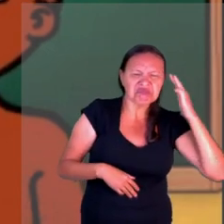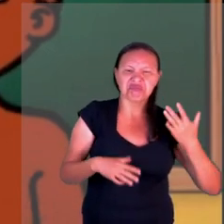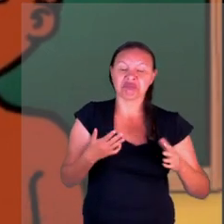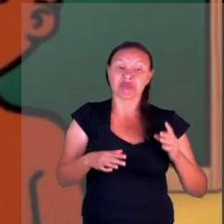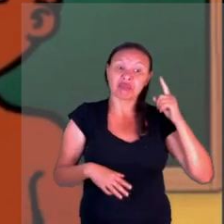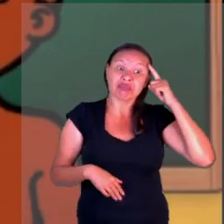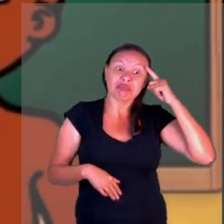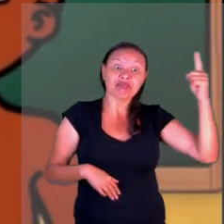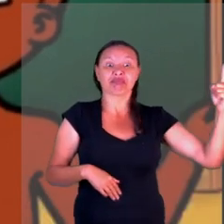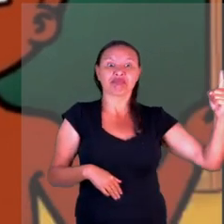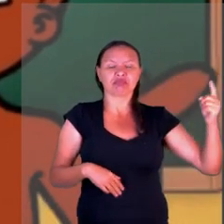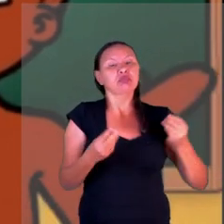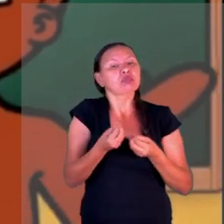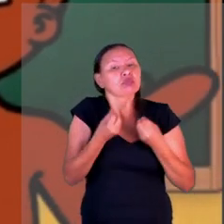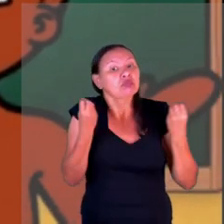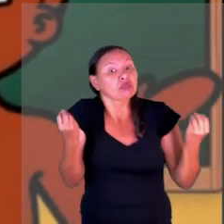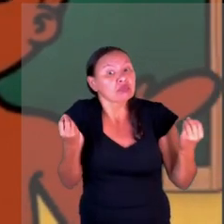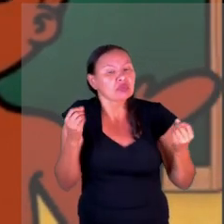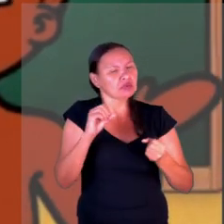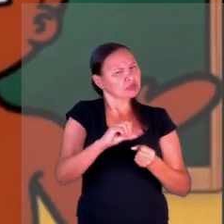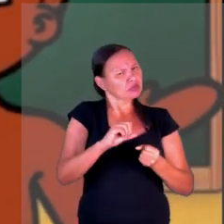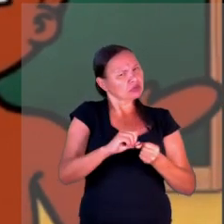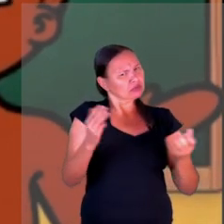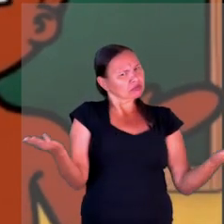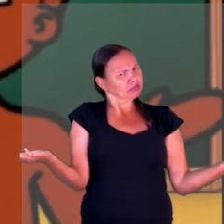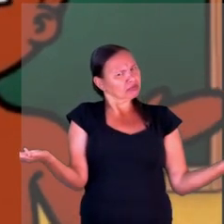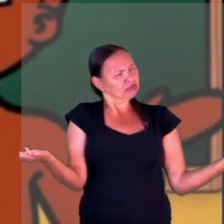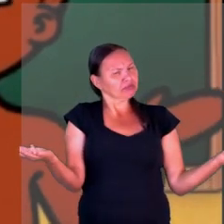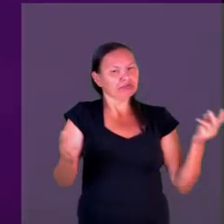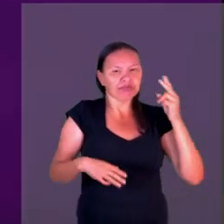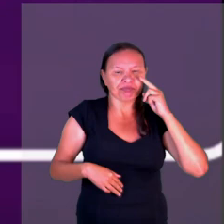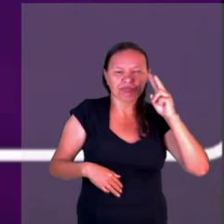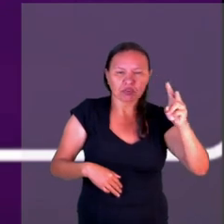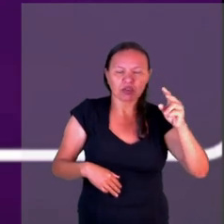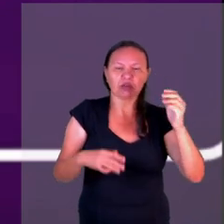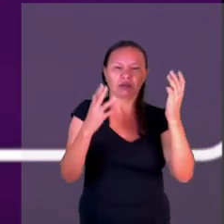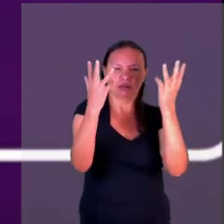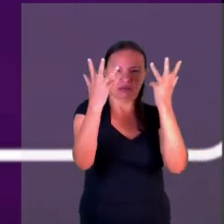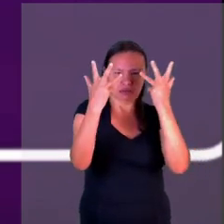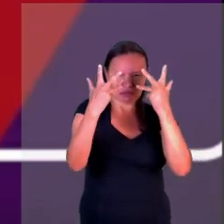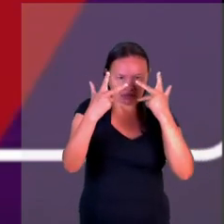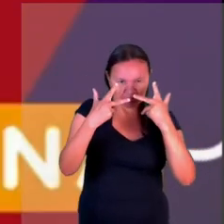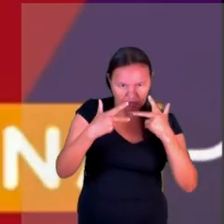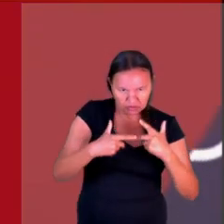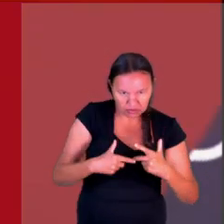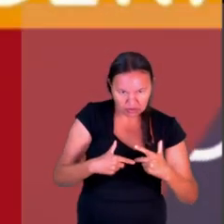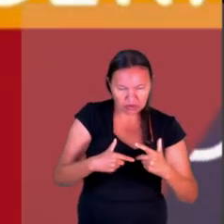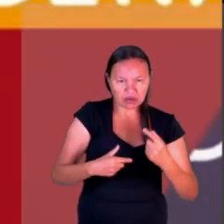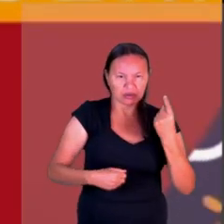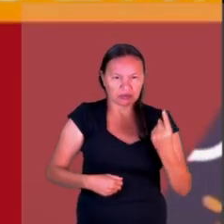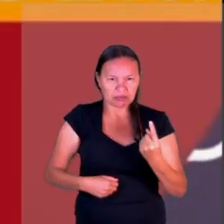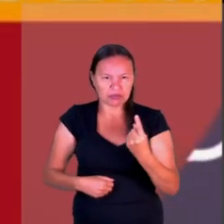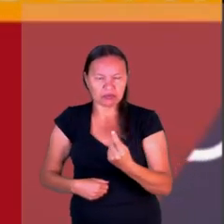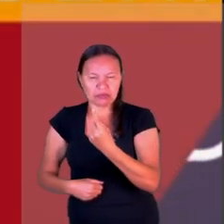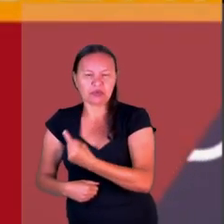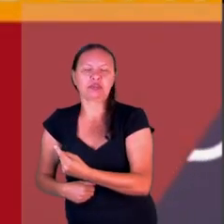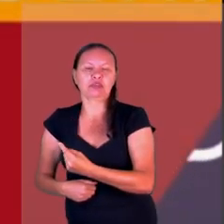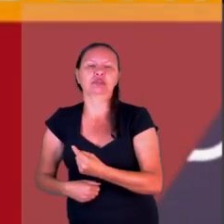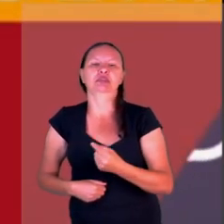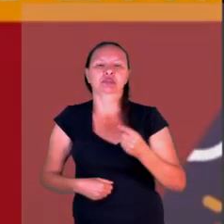ideia mas como é isso na prática Olha eu vou te explicar um passo a passo que é mais fácil que